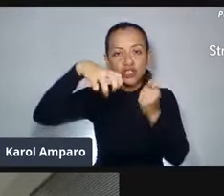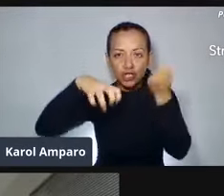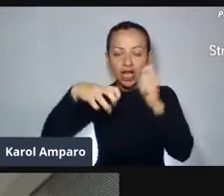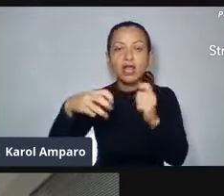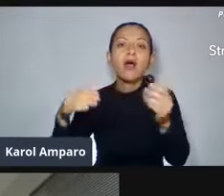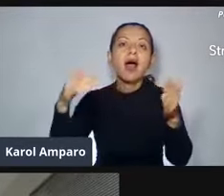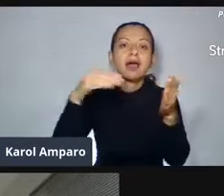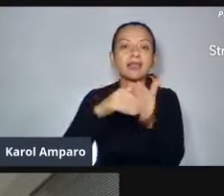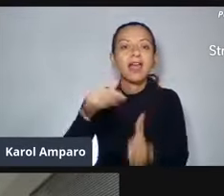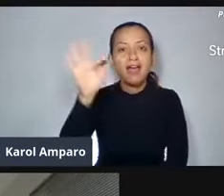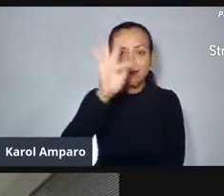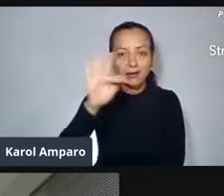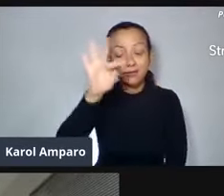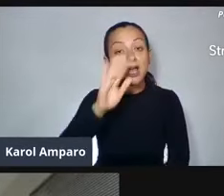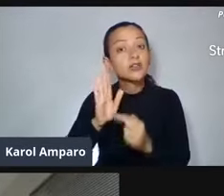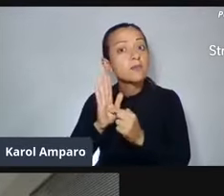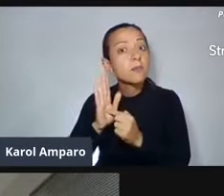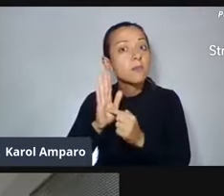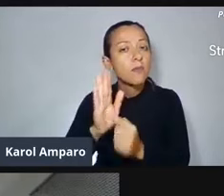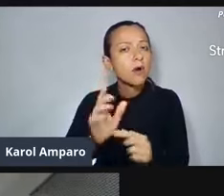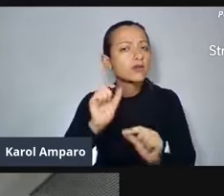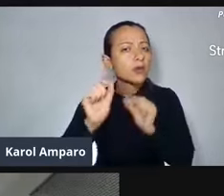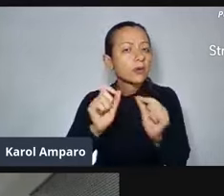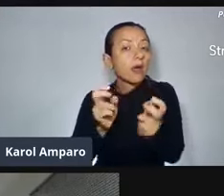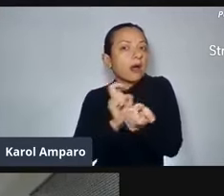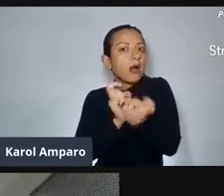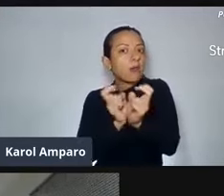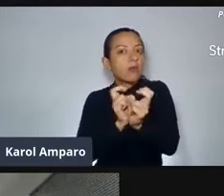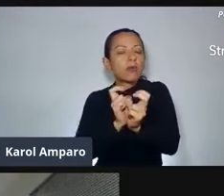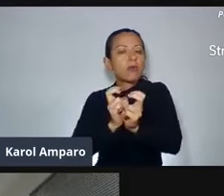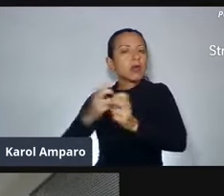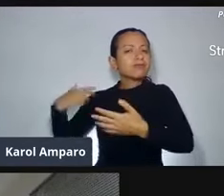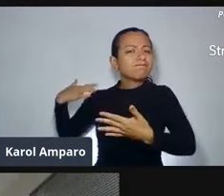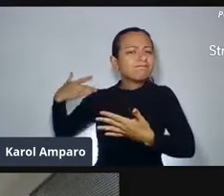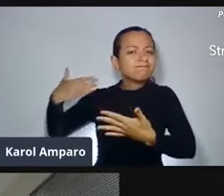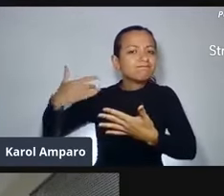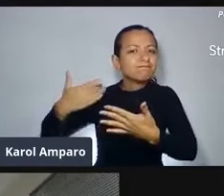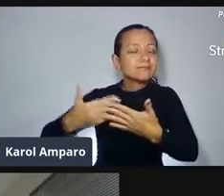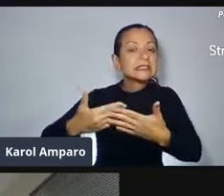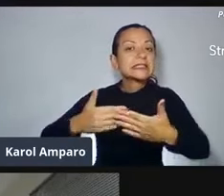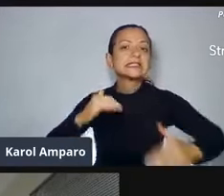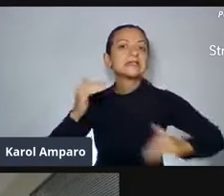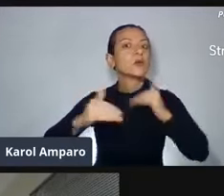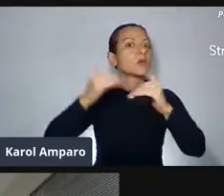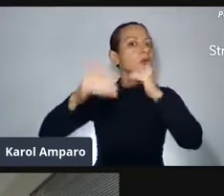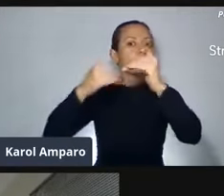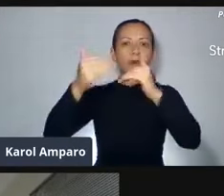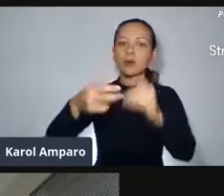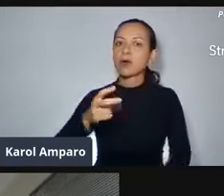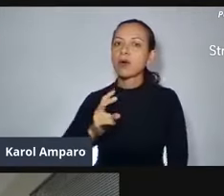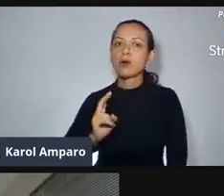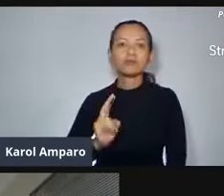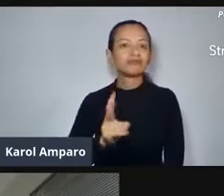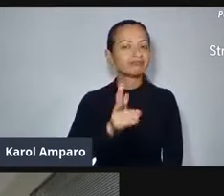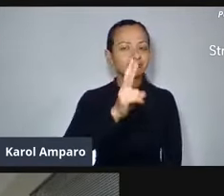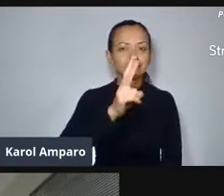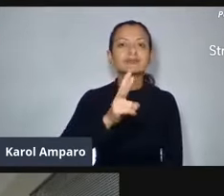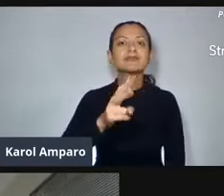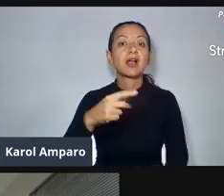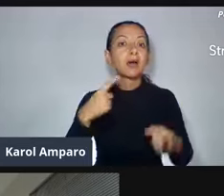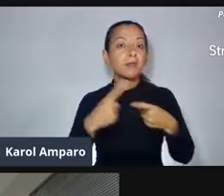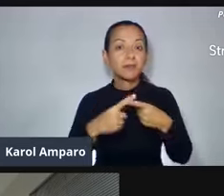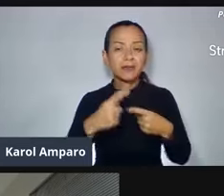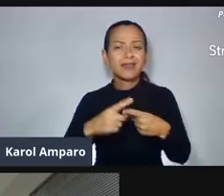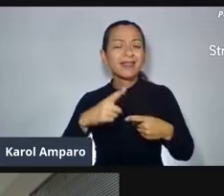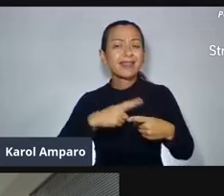os avanços que a capoeira conseguiu produzir. E há de produzir muito mais através